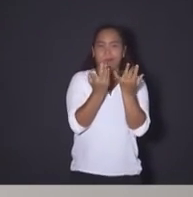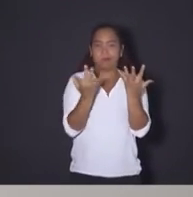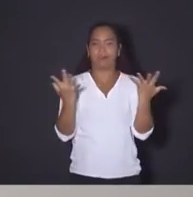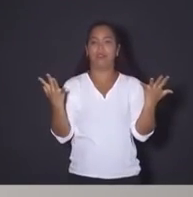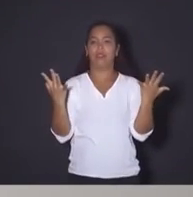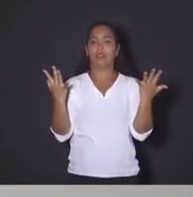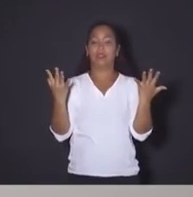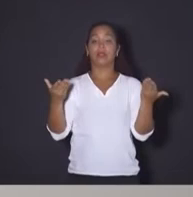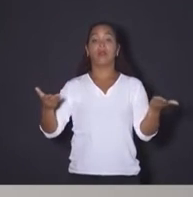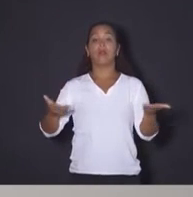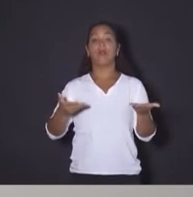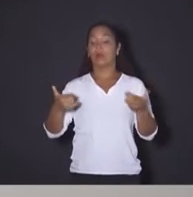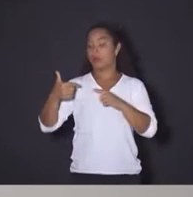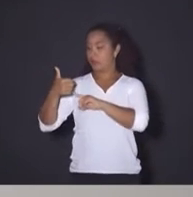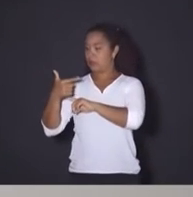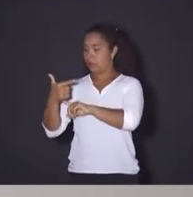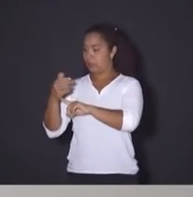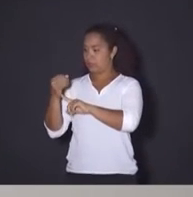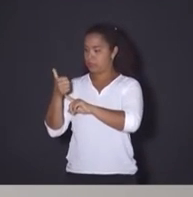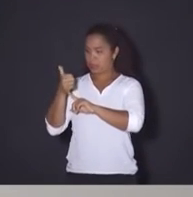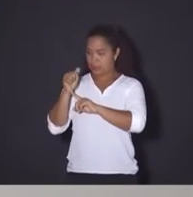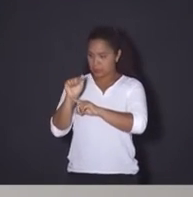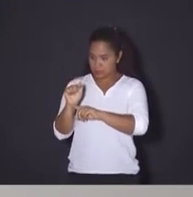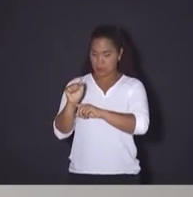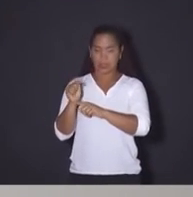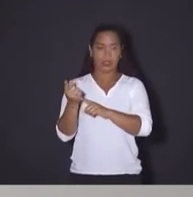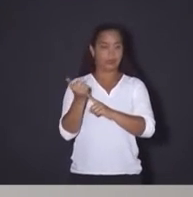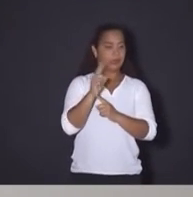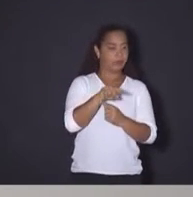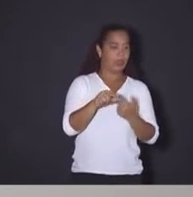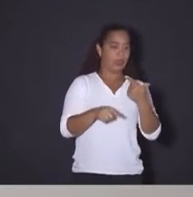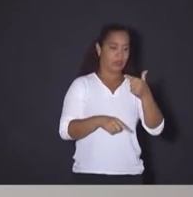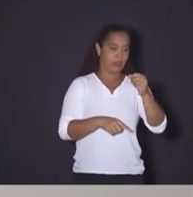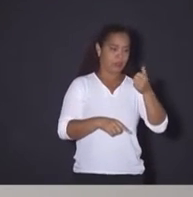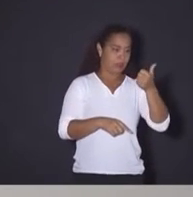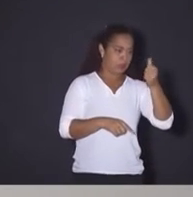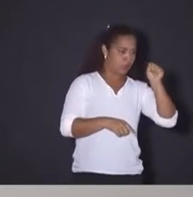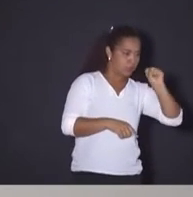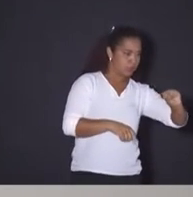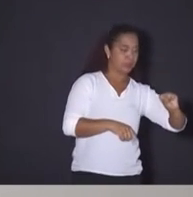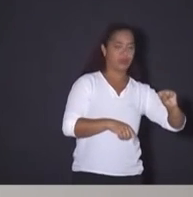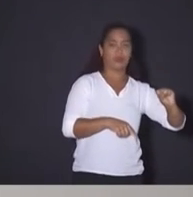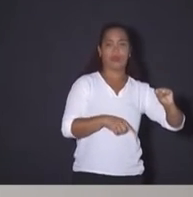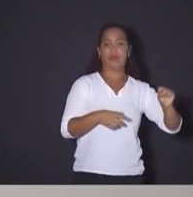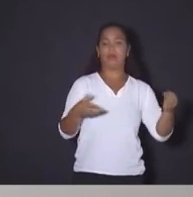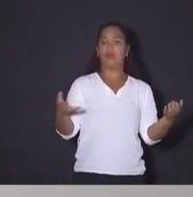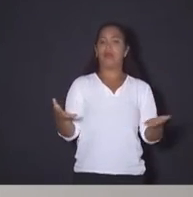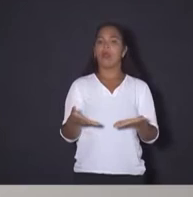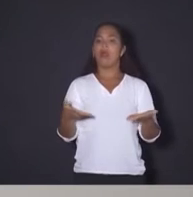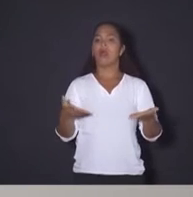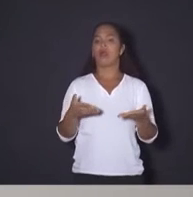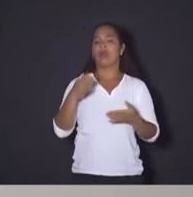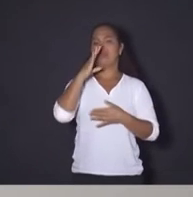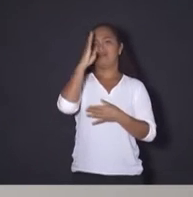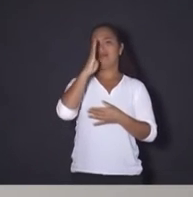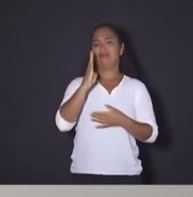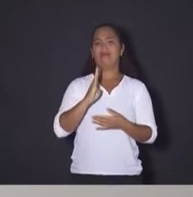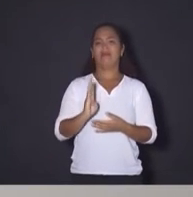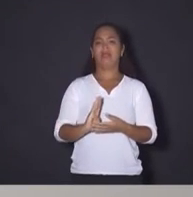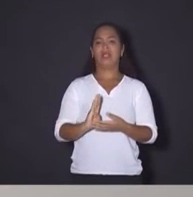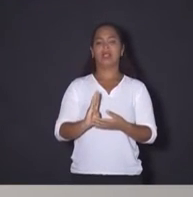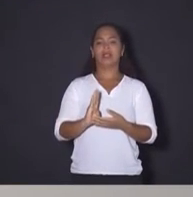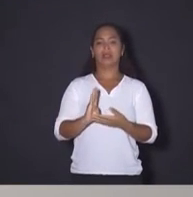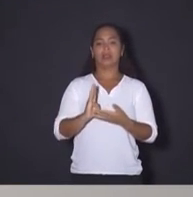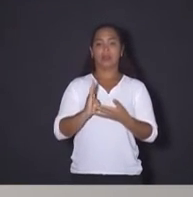viramos de 2017 para 2018 com o brasil perdendo vergonhosamente o